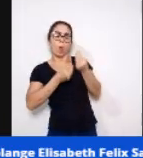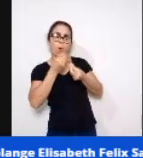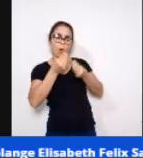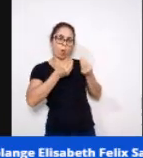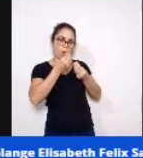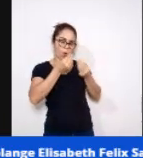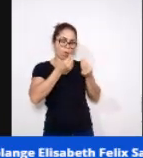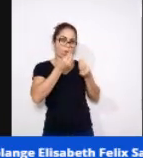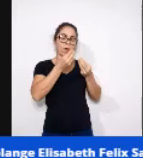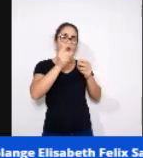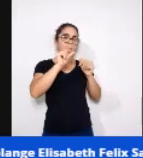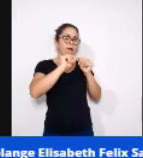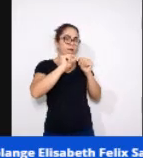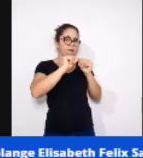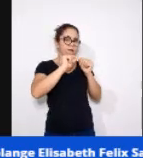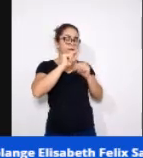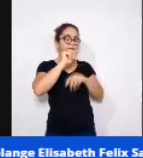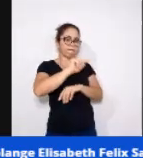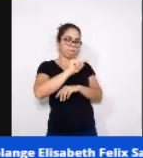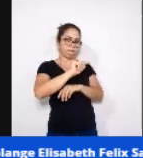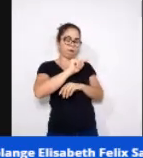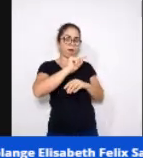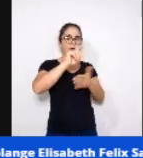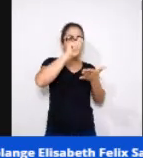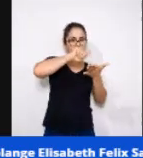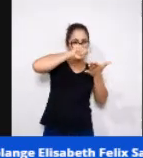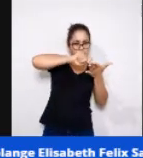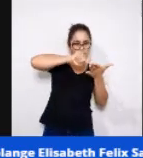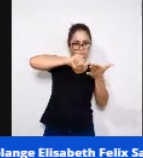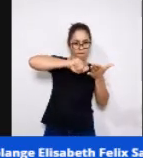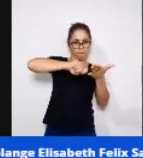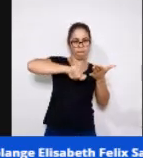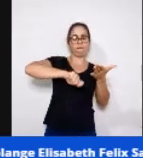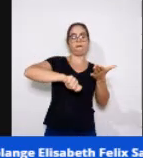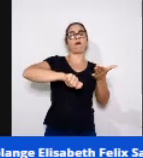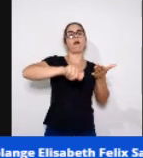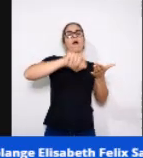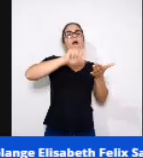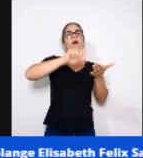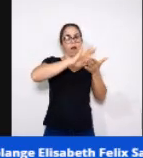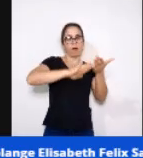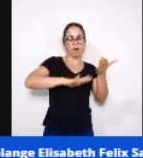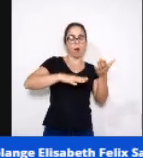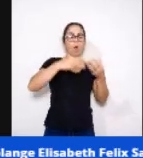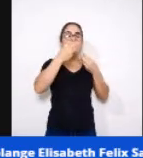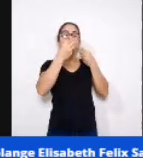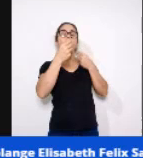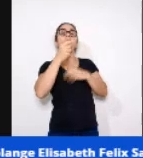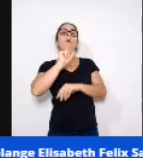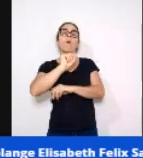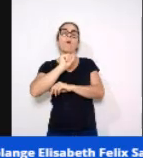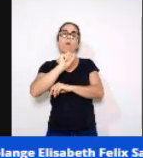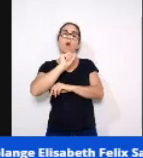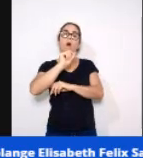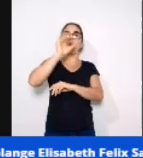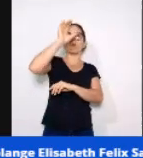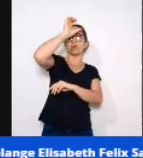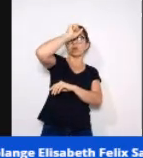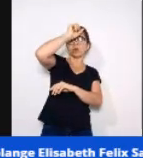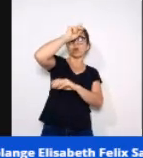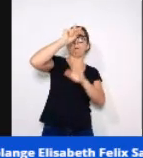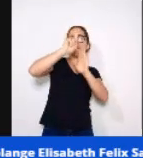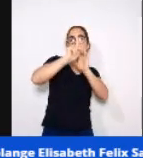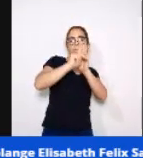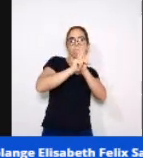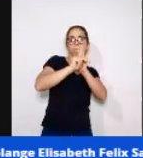essa atividade, quais foram os conhecimentos específicos desenvolvidos, ou seja, se ele utilizou conhecimentos que